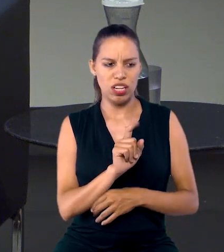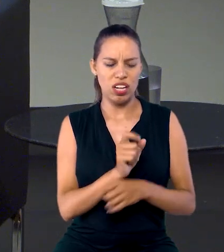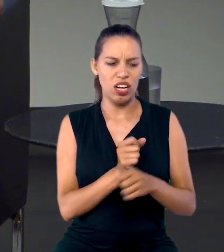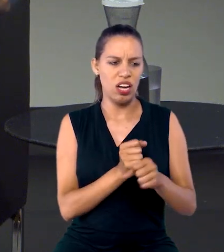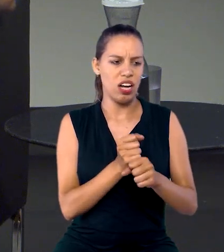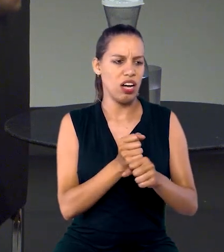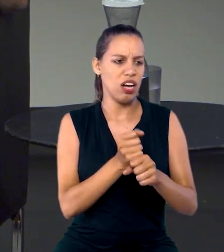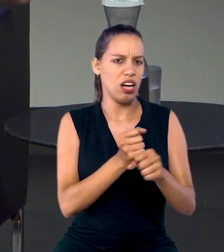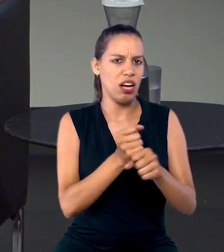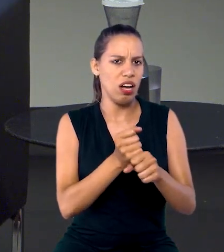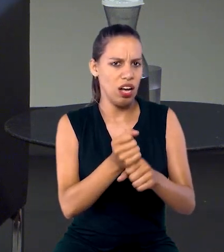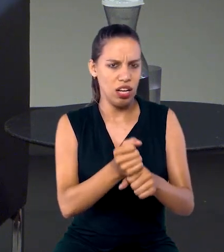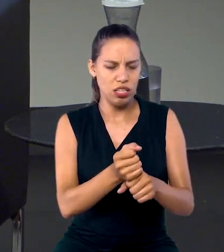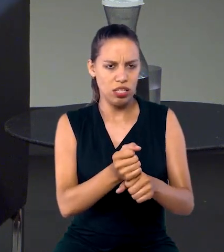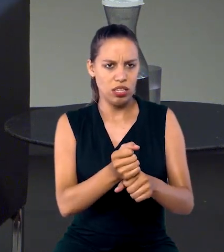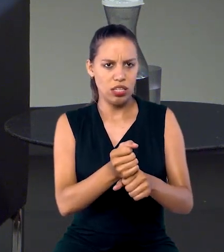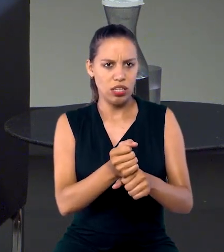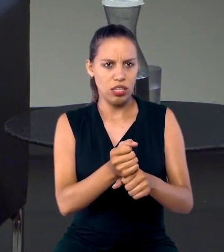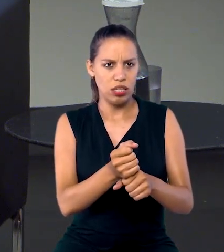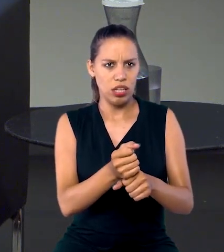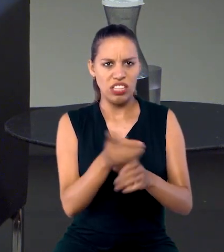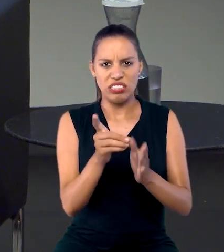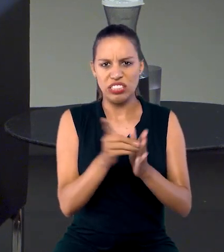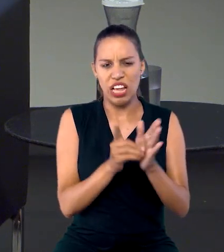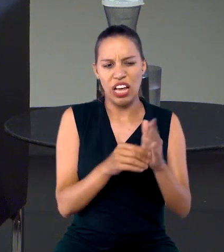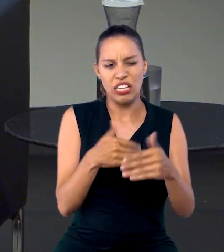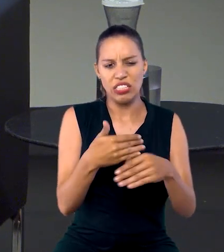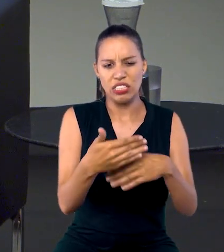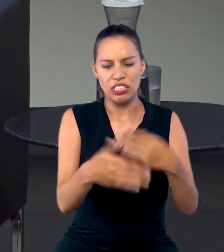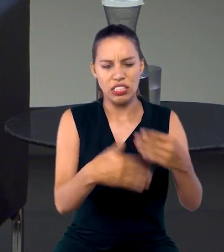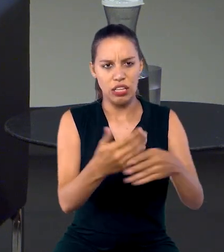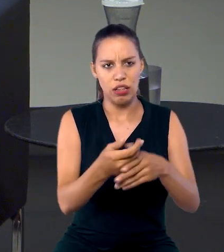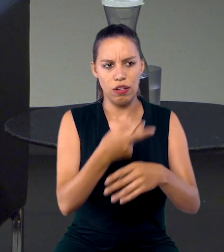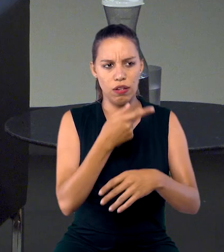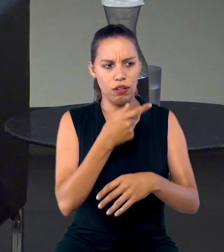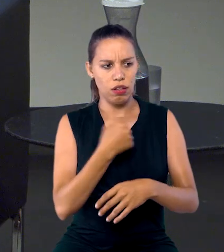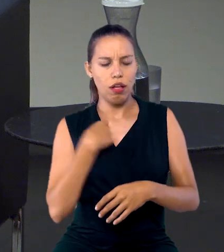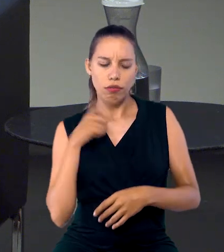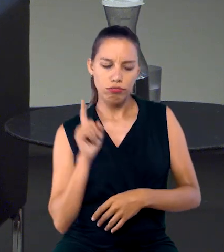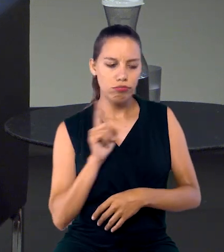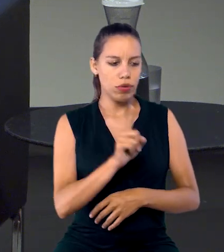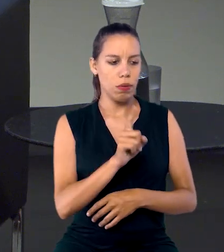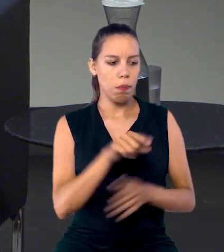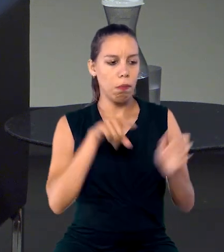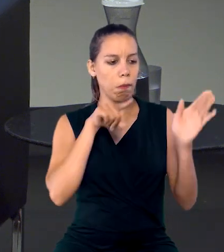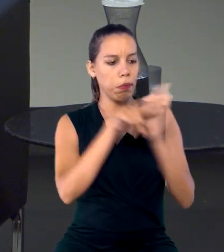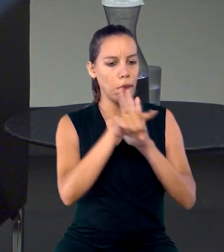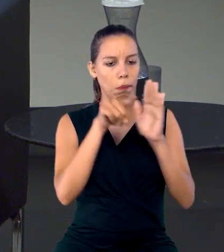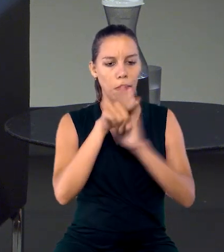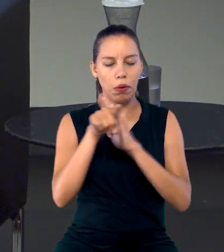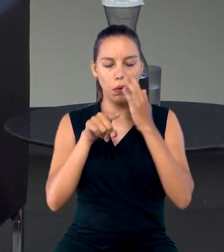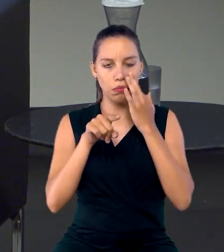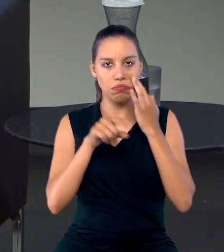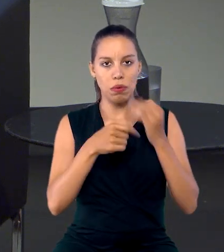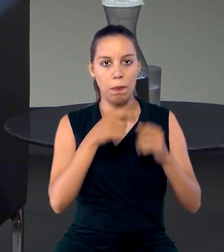algumas décadas, essa foi a escuta que eu desenvolvi, escutando humanos, escutando pessoas